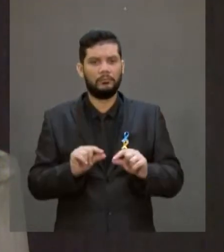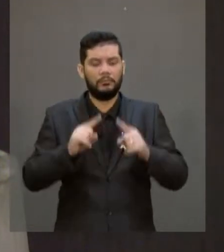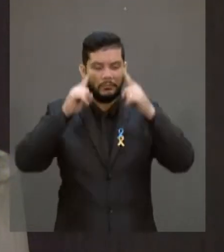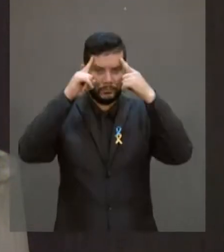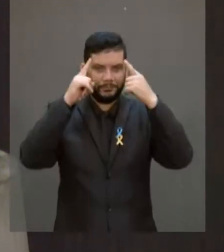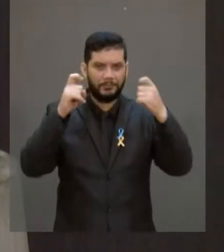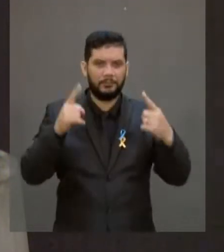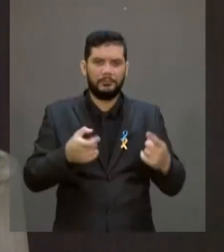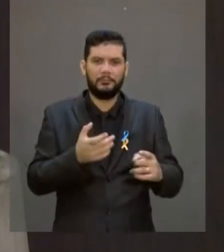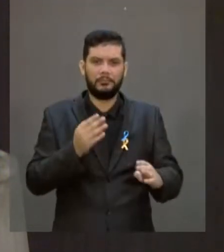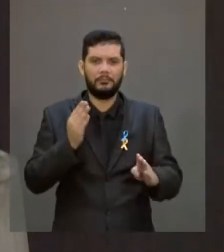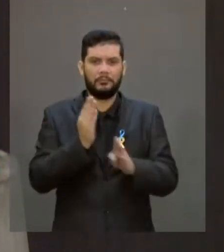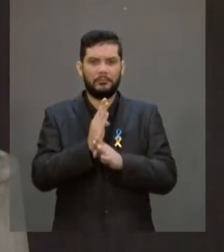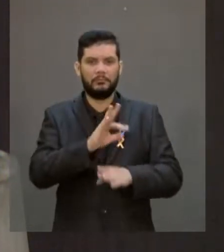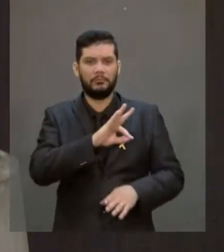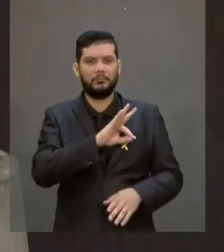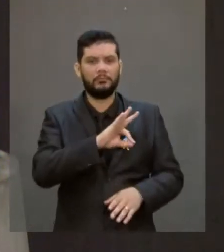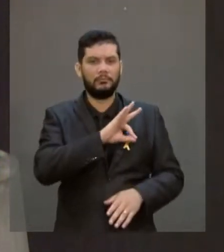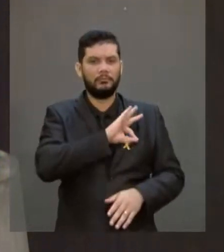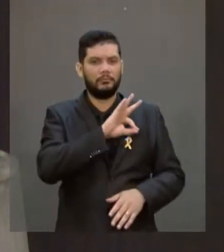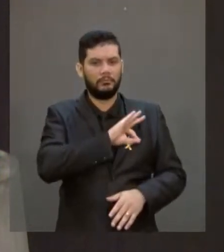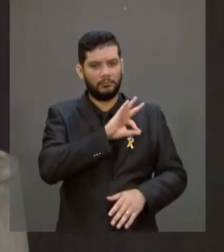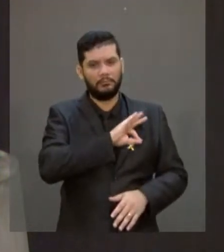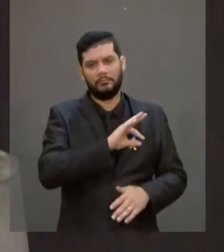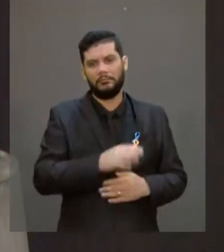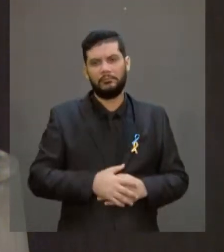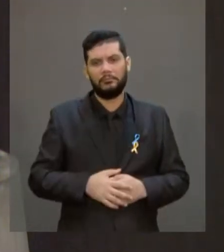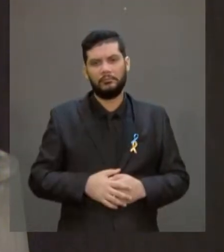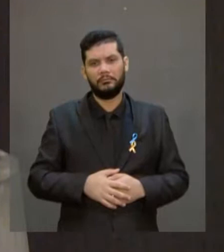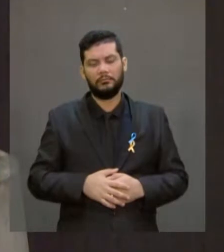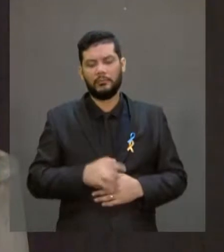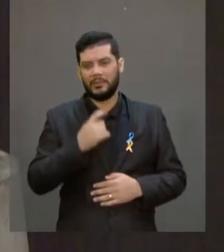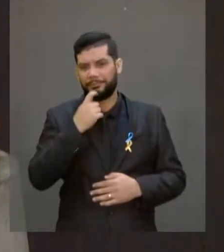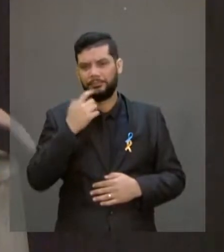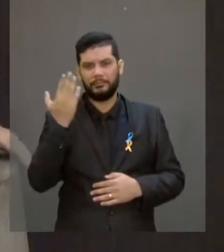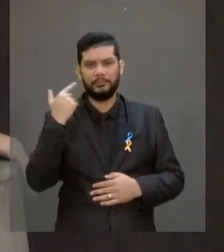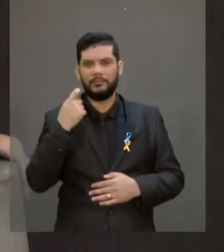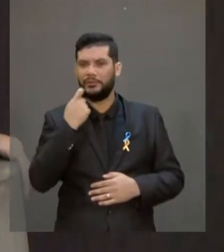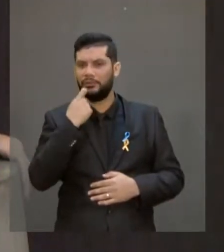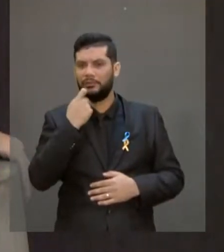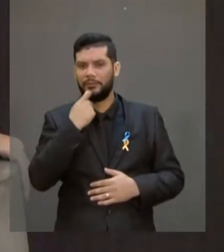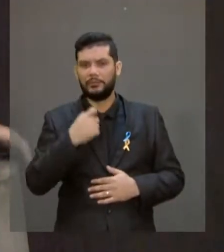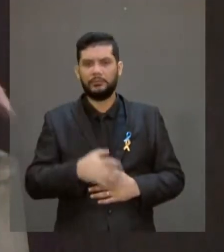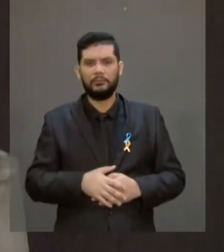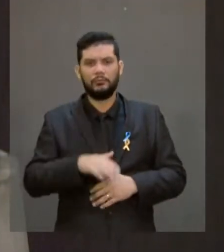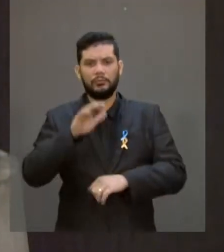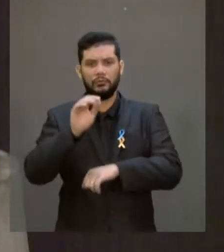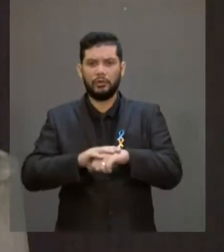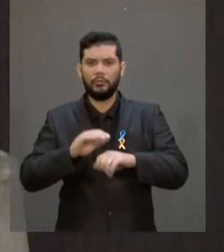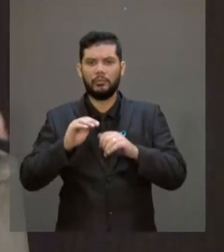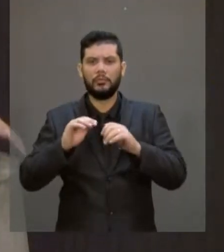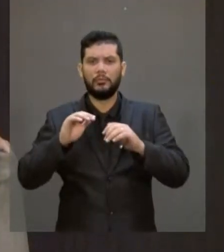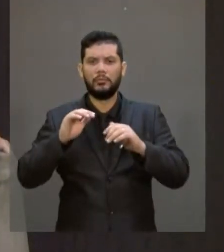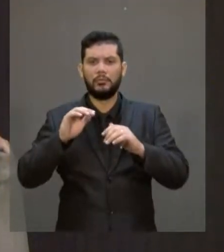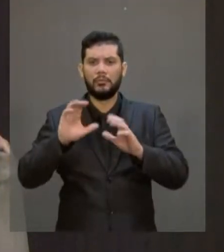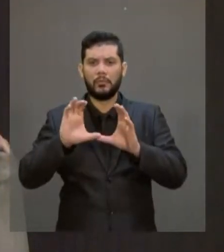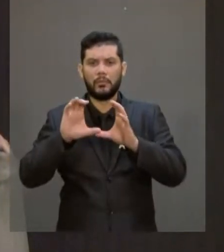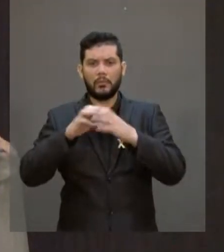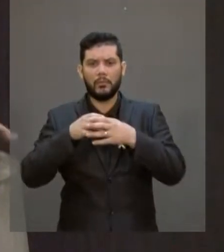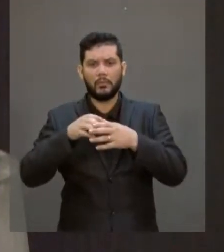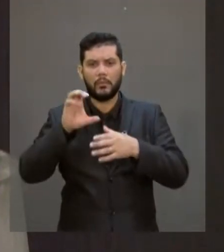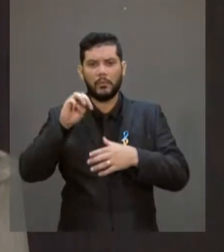violência causada por agentes de Estado, como essa de sexta-feira última. Chamar os comandos, os comandantes,